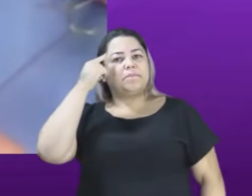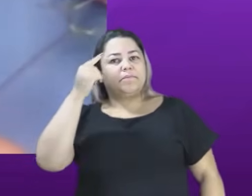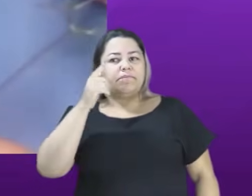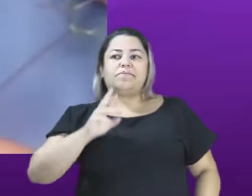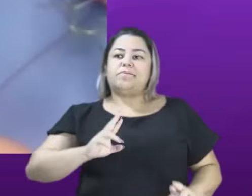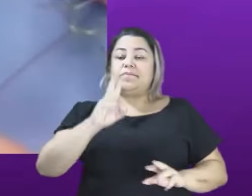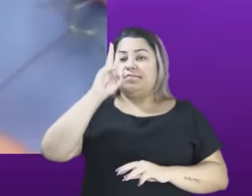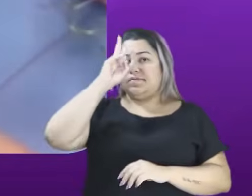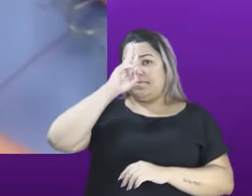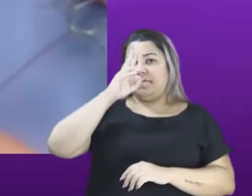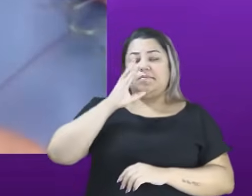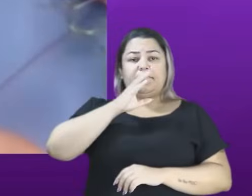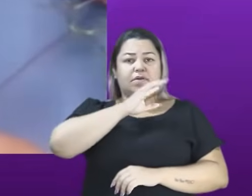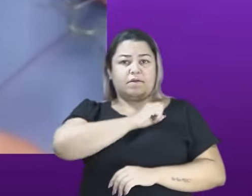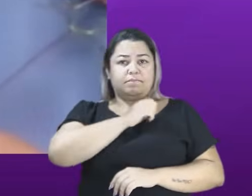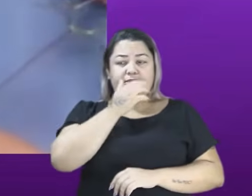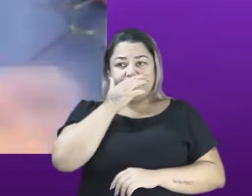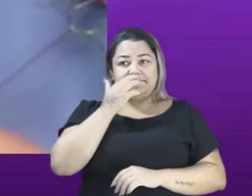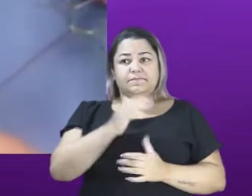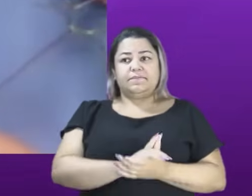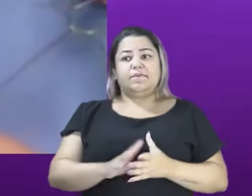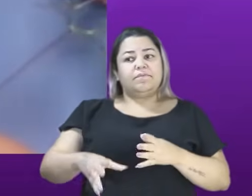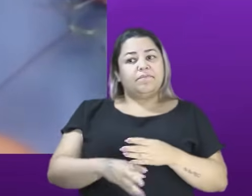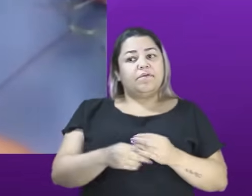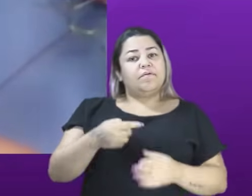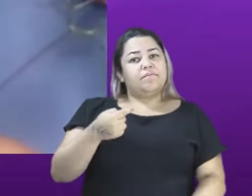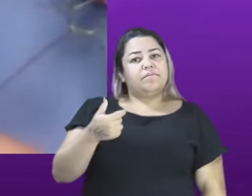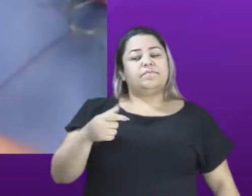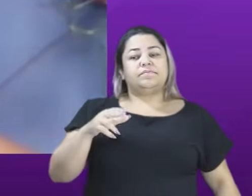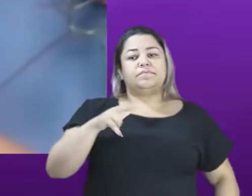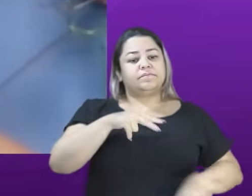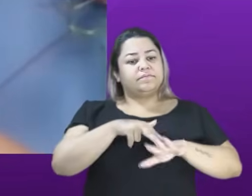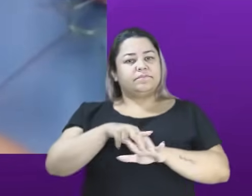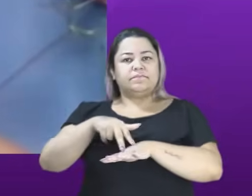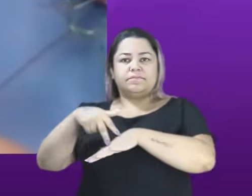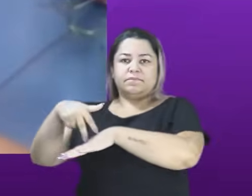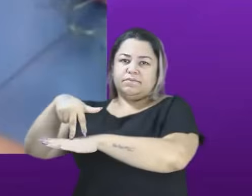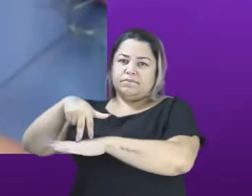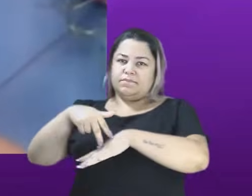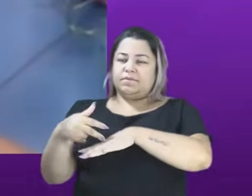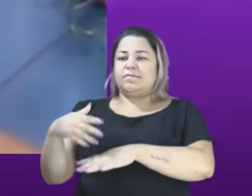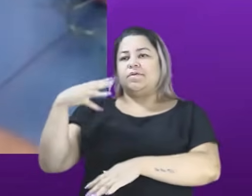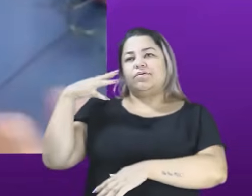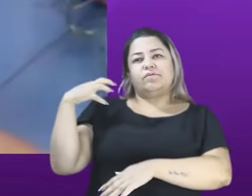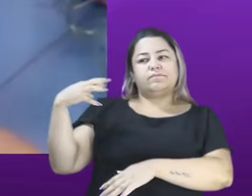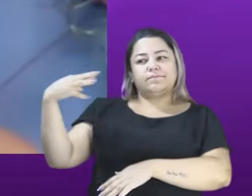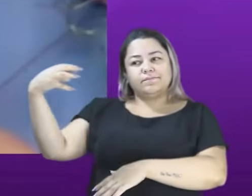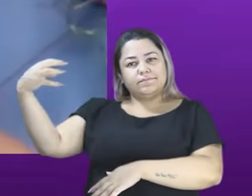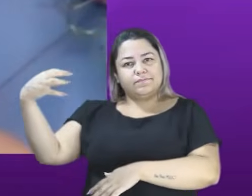perspectiva histórica muito breve, né, trazer um pouquinho da história do surf a partir desses relatos de viajantes.